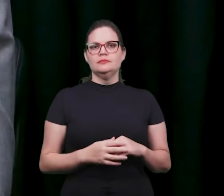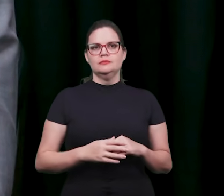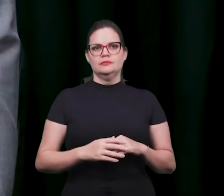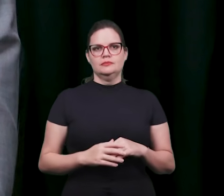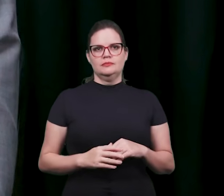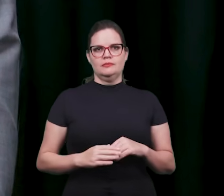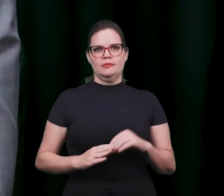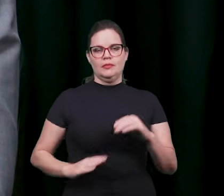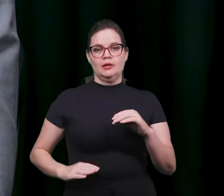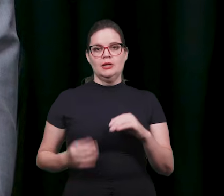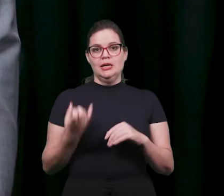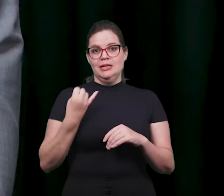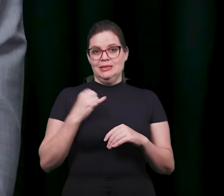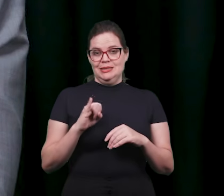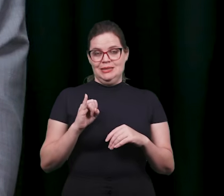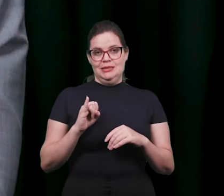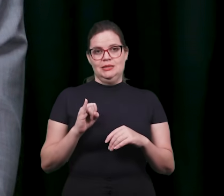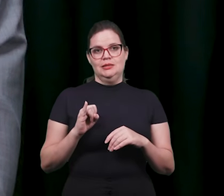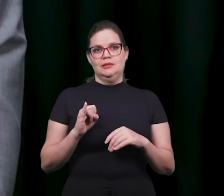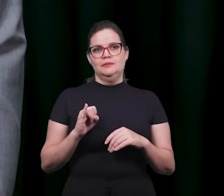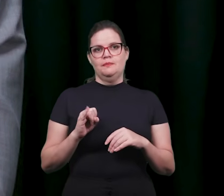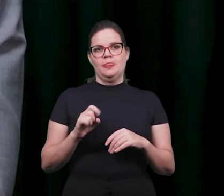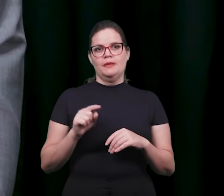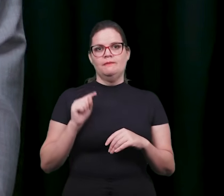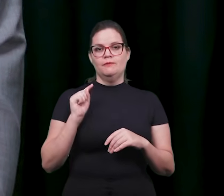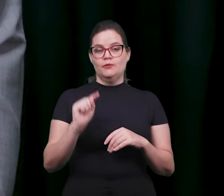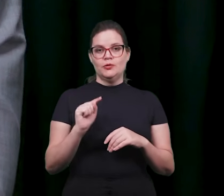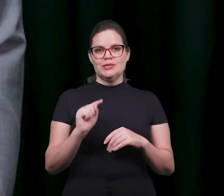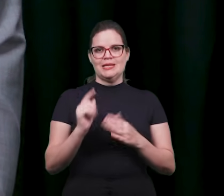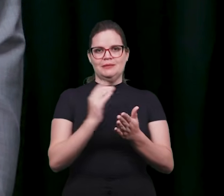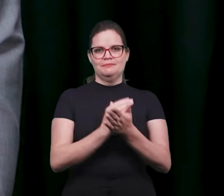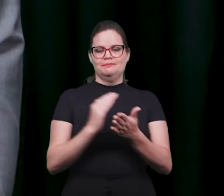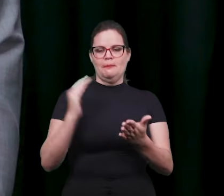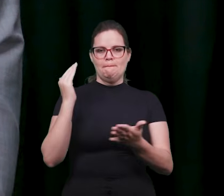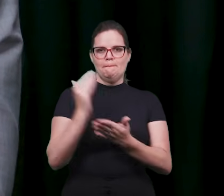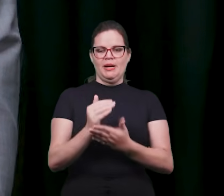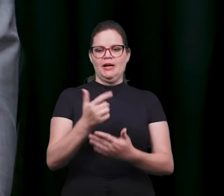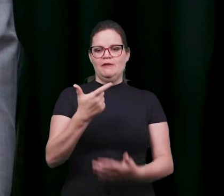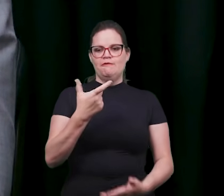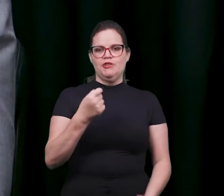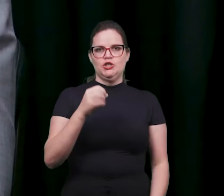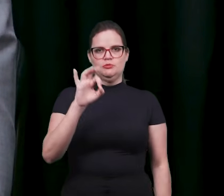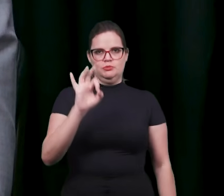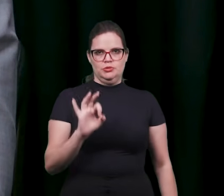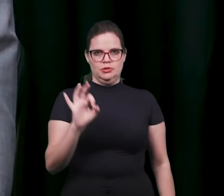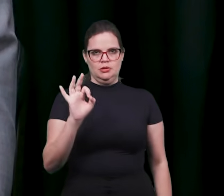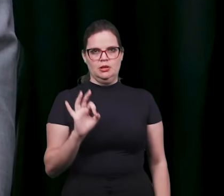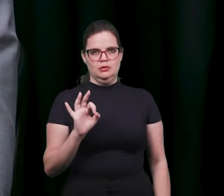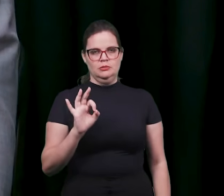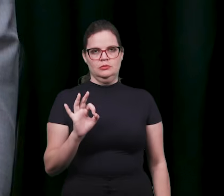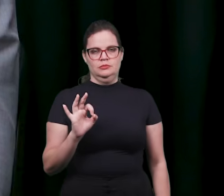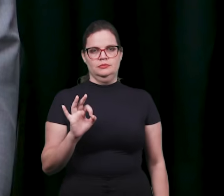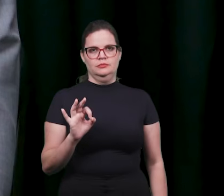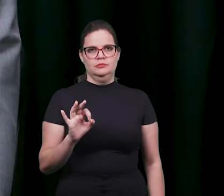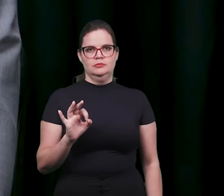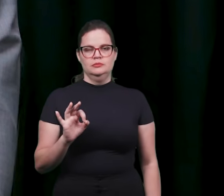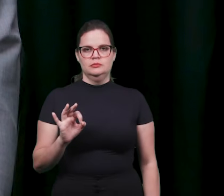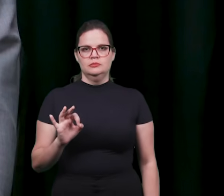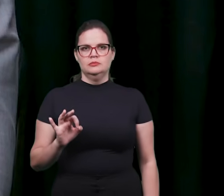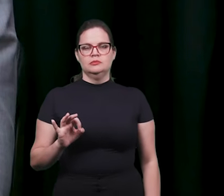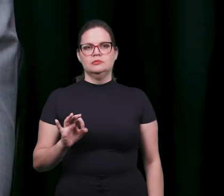Até 20%, se eu não extrapolo 20% desse limite, o